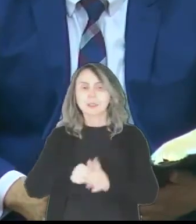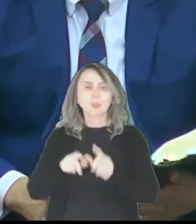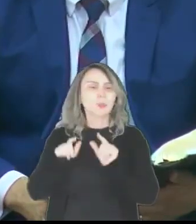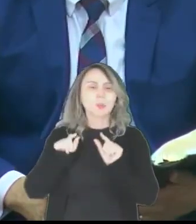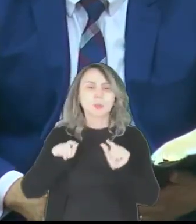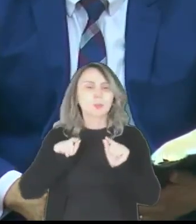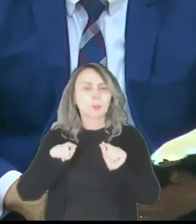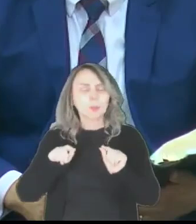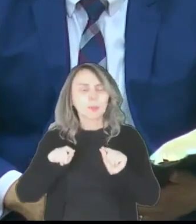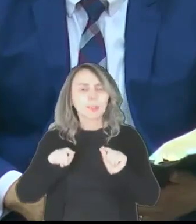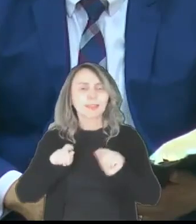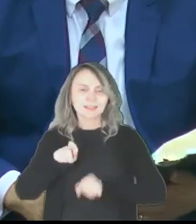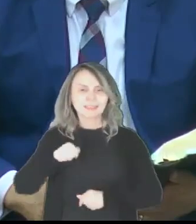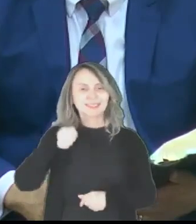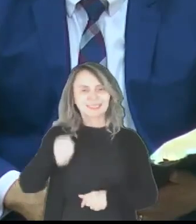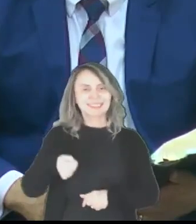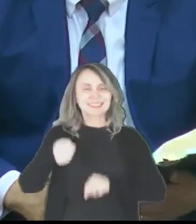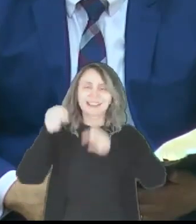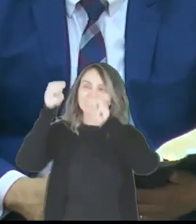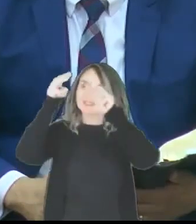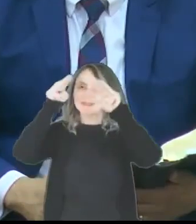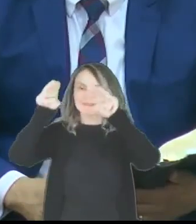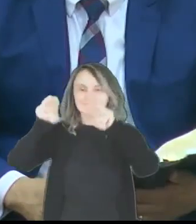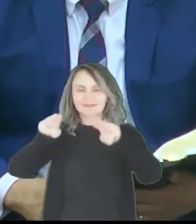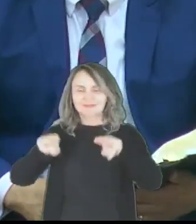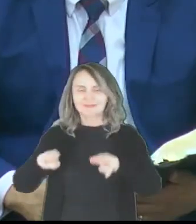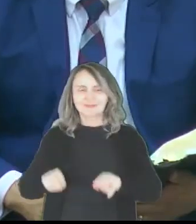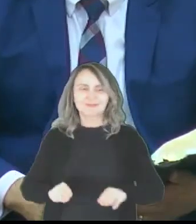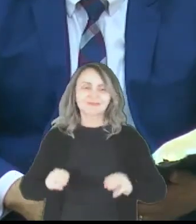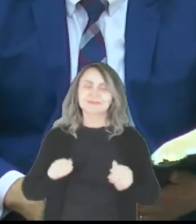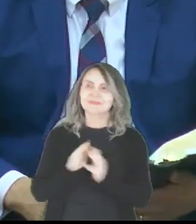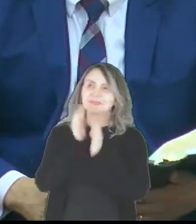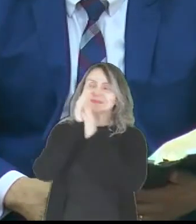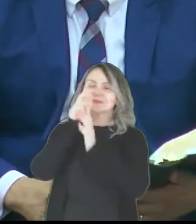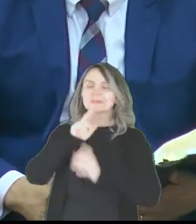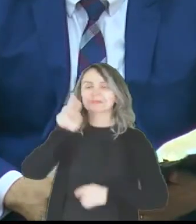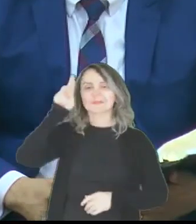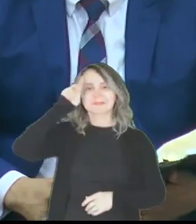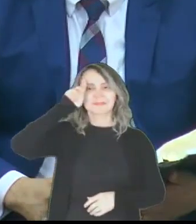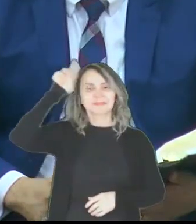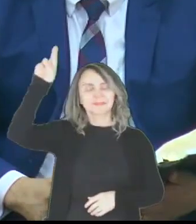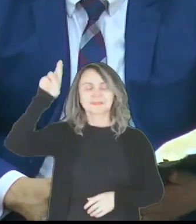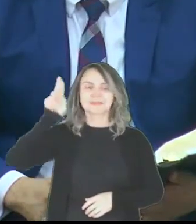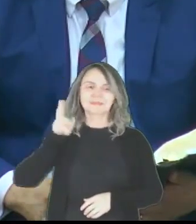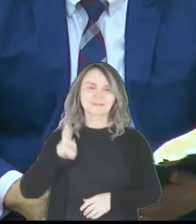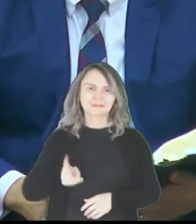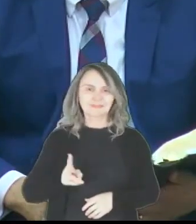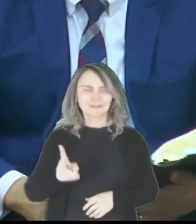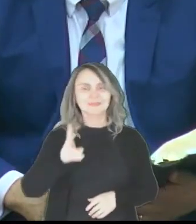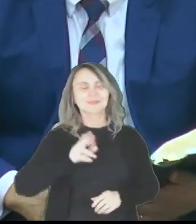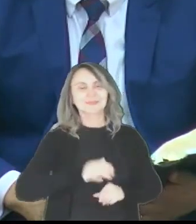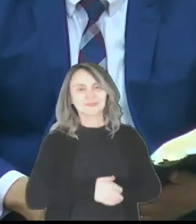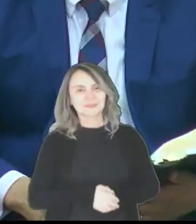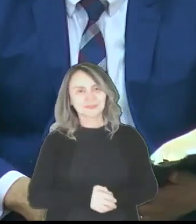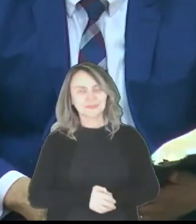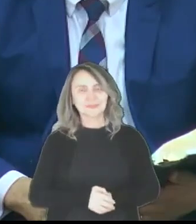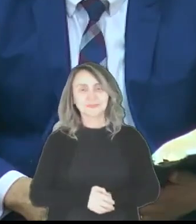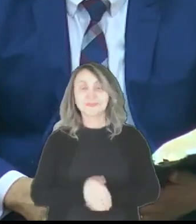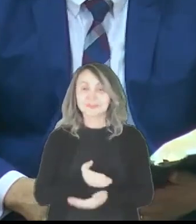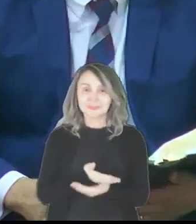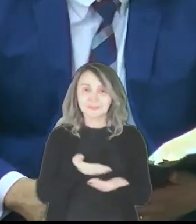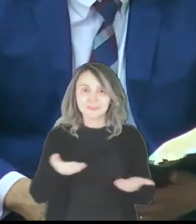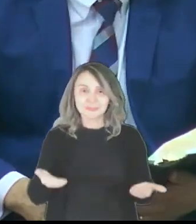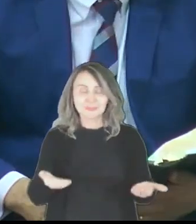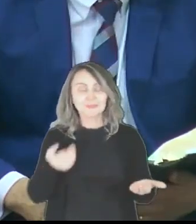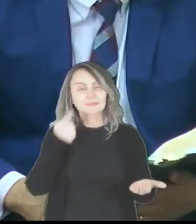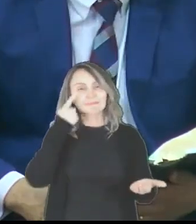isto? Louvado seja o nome do Senhor para sempre e eternamente. Então, meus amados e queridos irmãos, nós